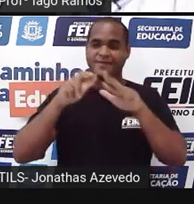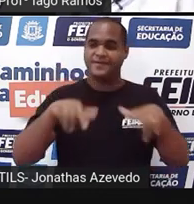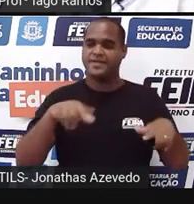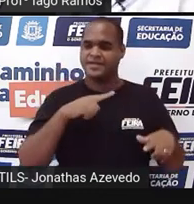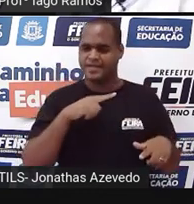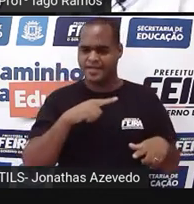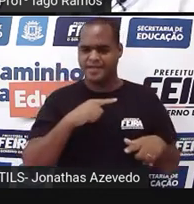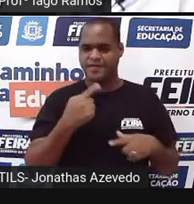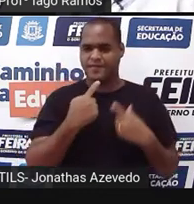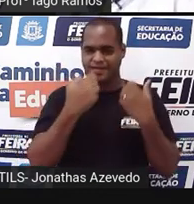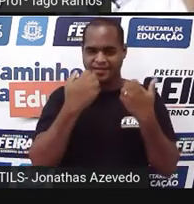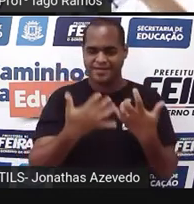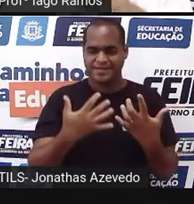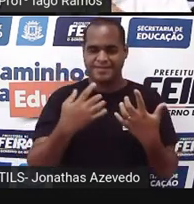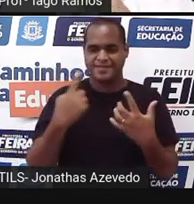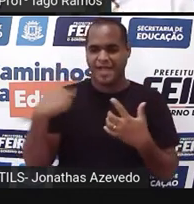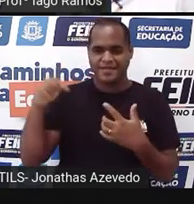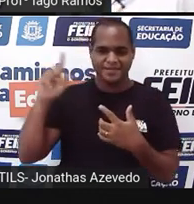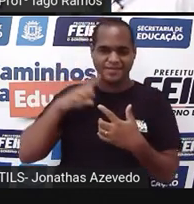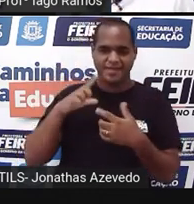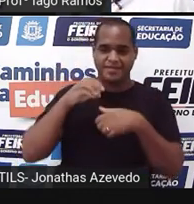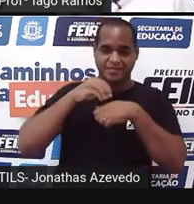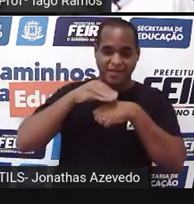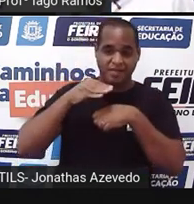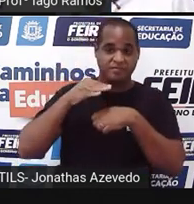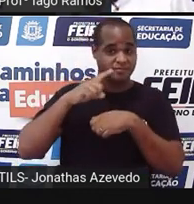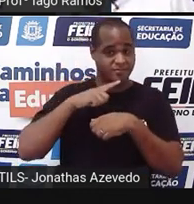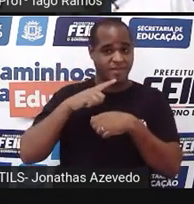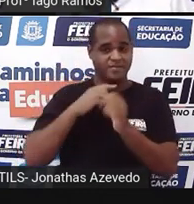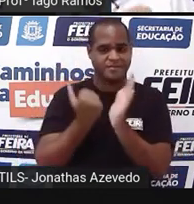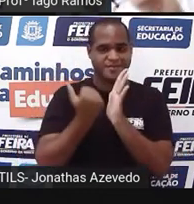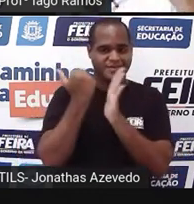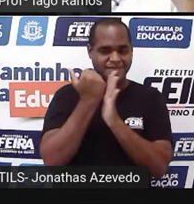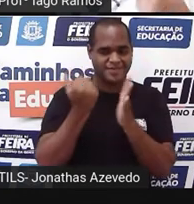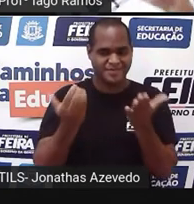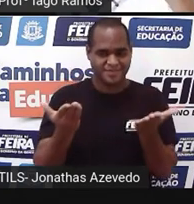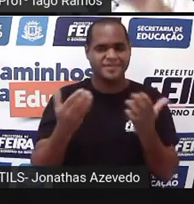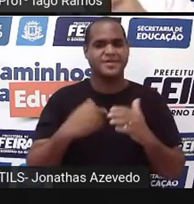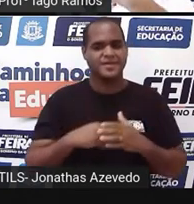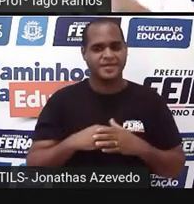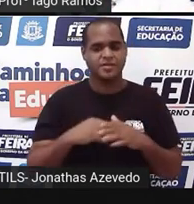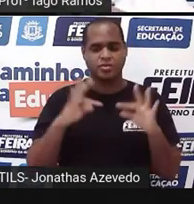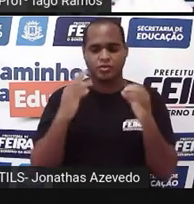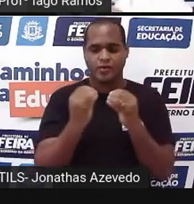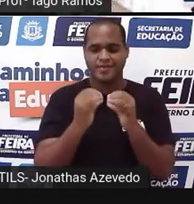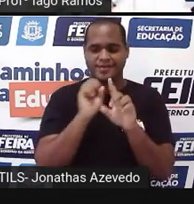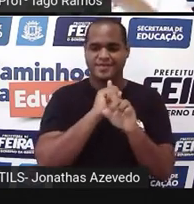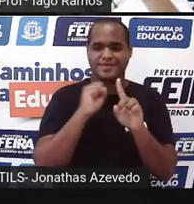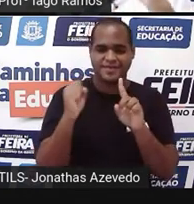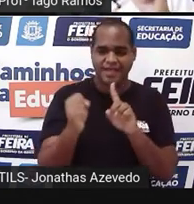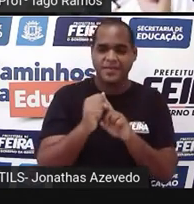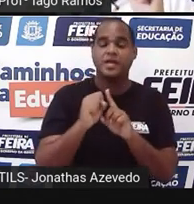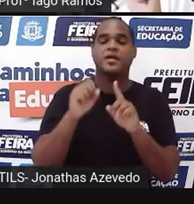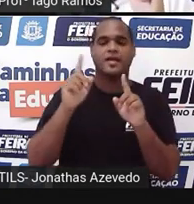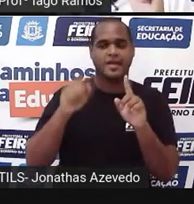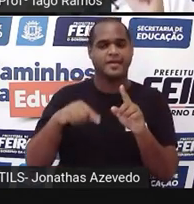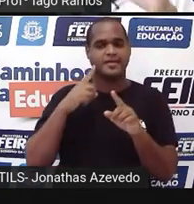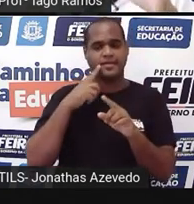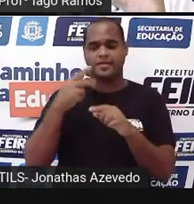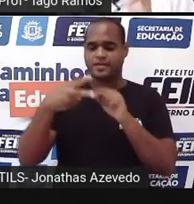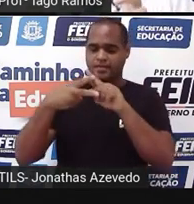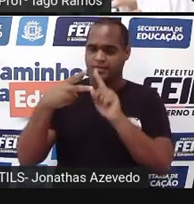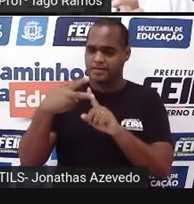né há pouco tempo atrás que eu iria trazer ele de novo em todo o sistema de equação do primeiro grau com duas